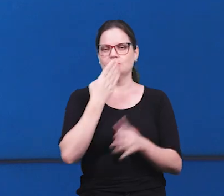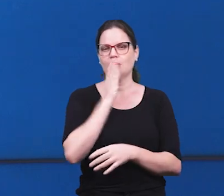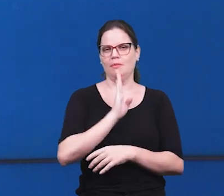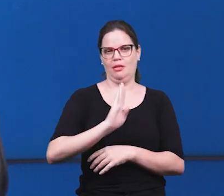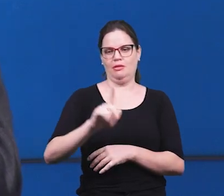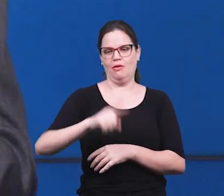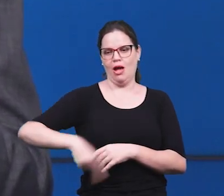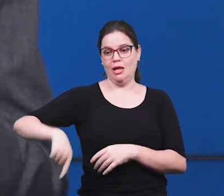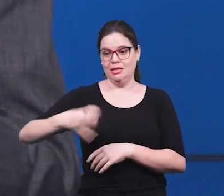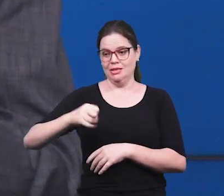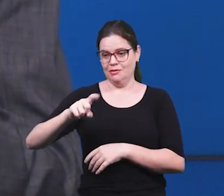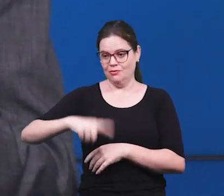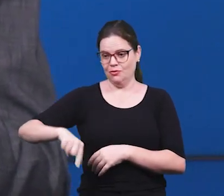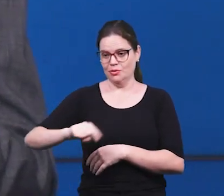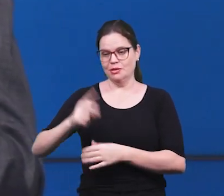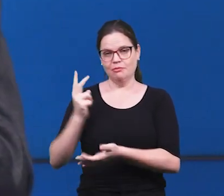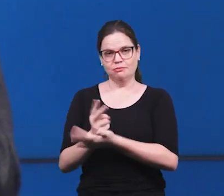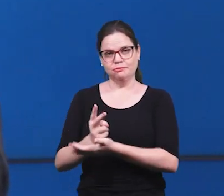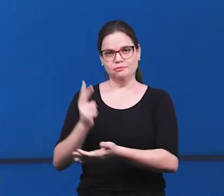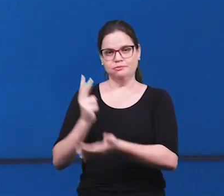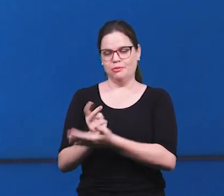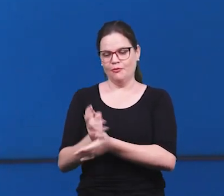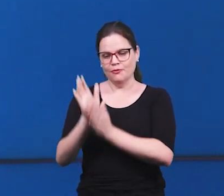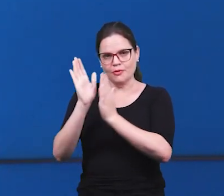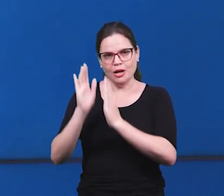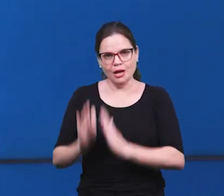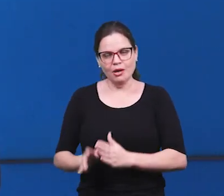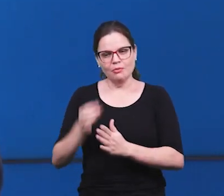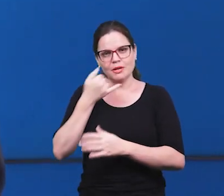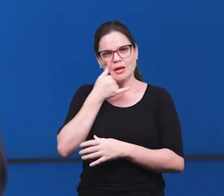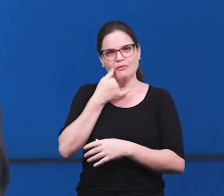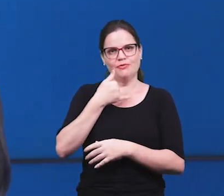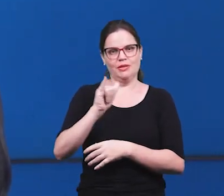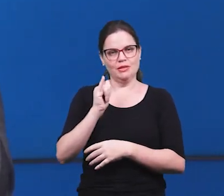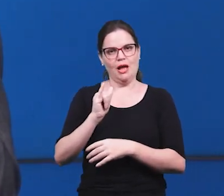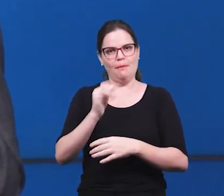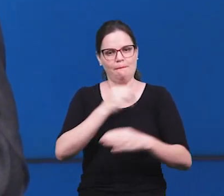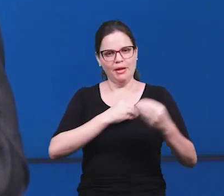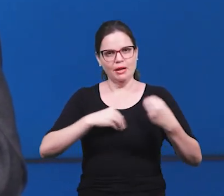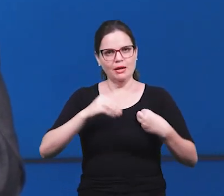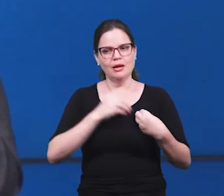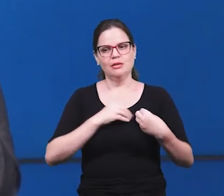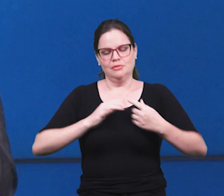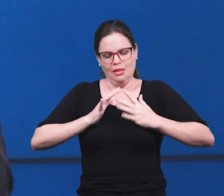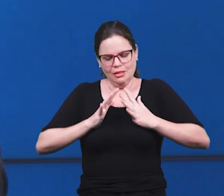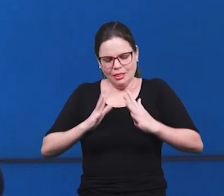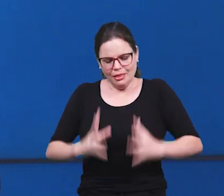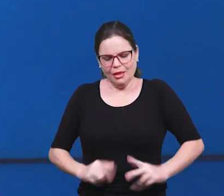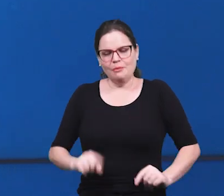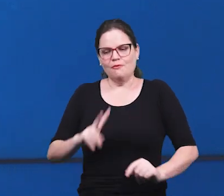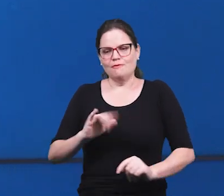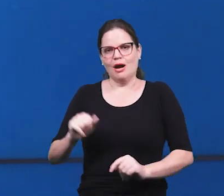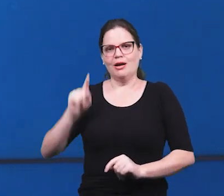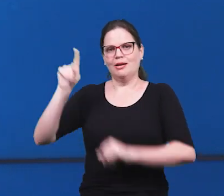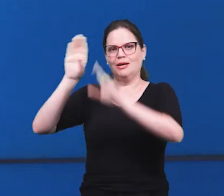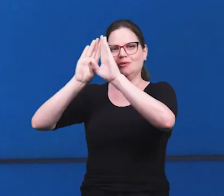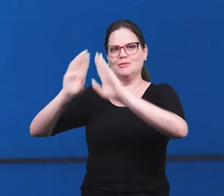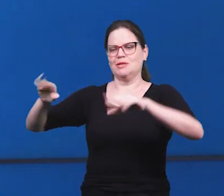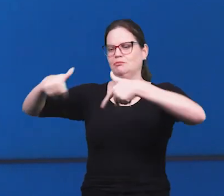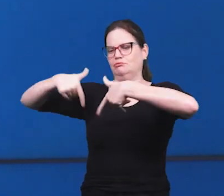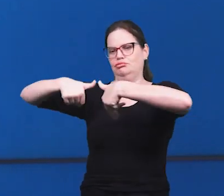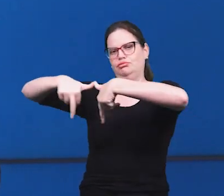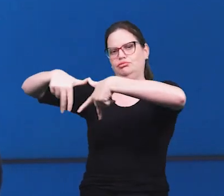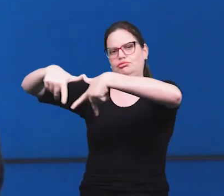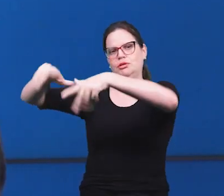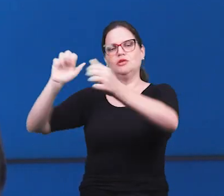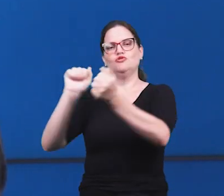comprometeu que aqueles que não se contaminarem com o mundo eles andarão de branco com